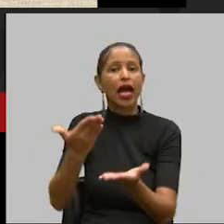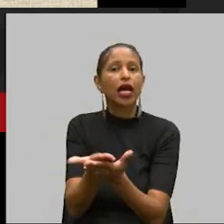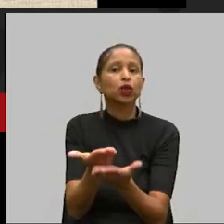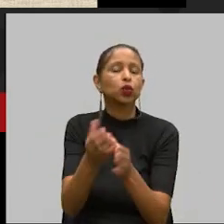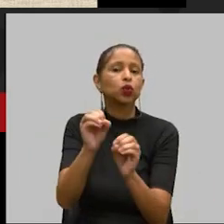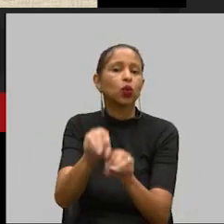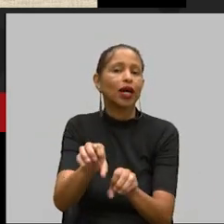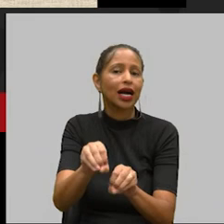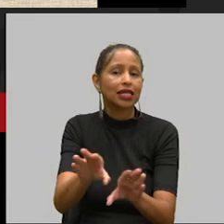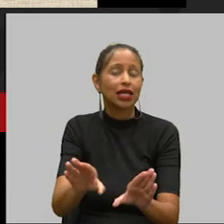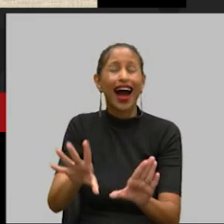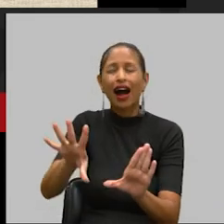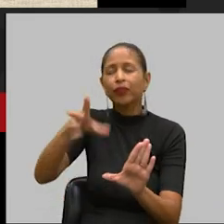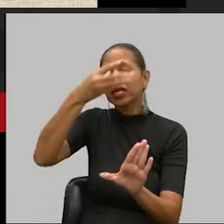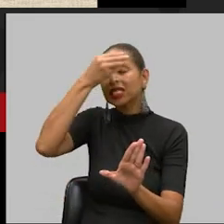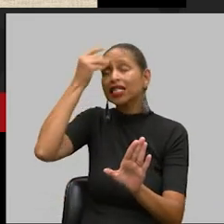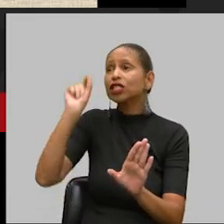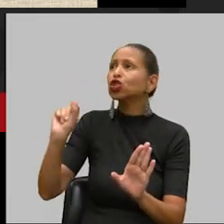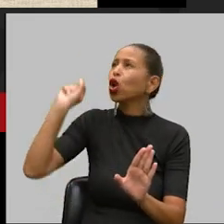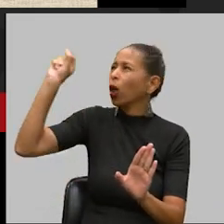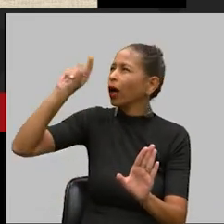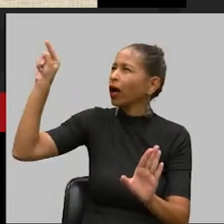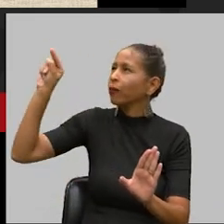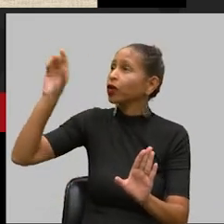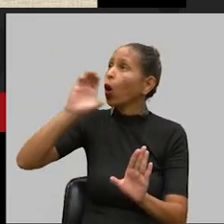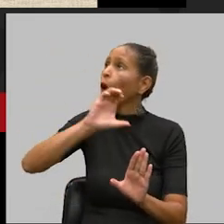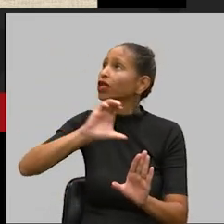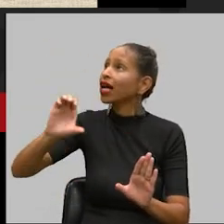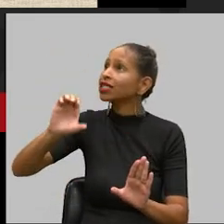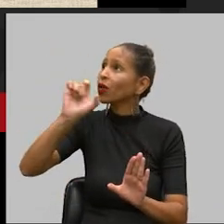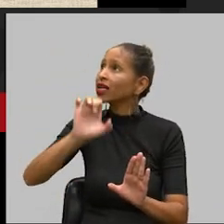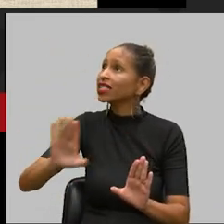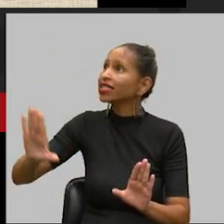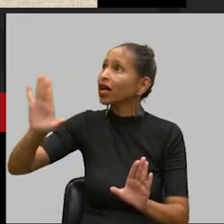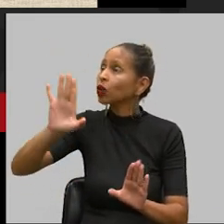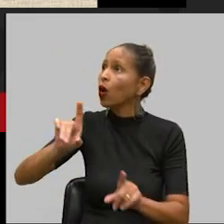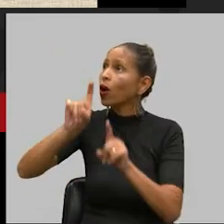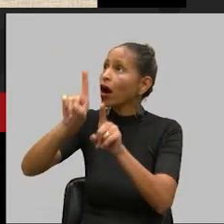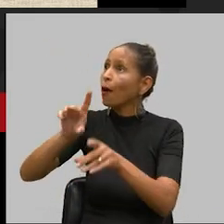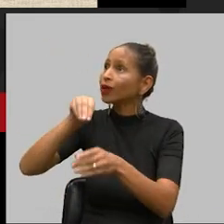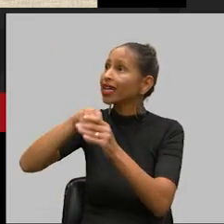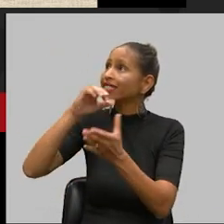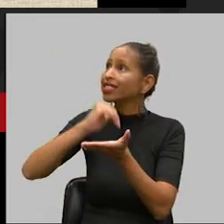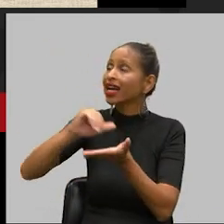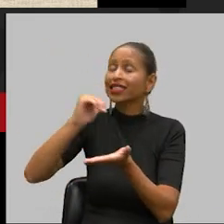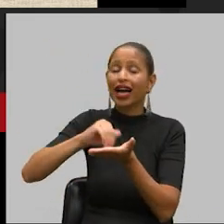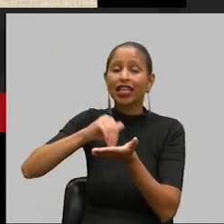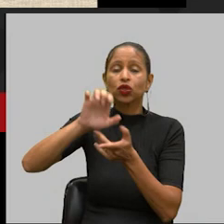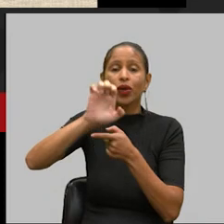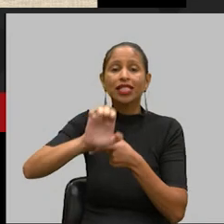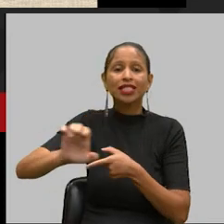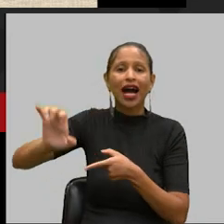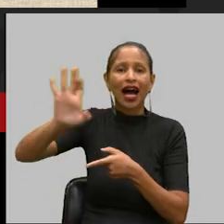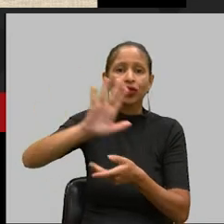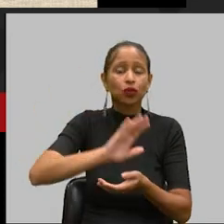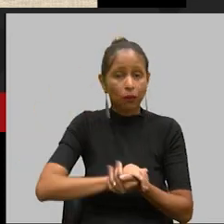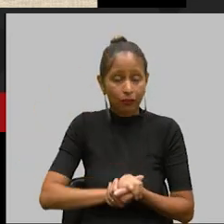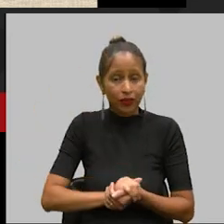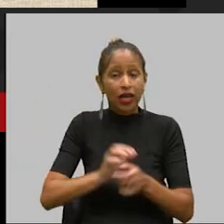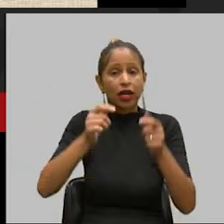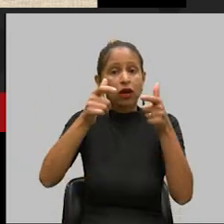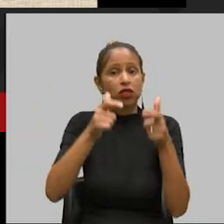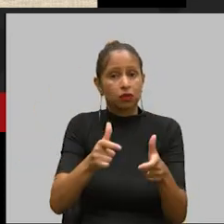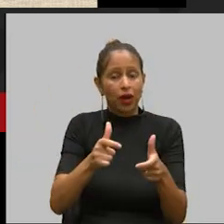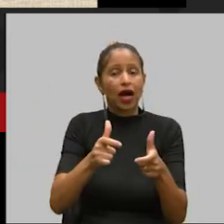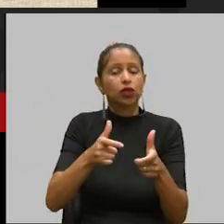eu esqueci de colocar ali mas nós conquistamos a coordenação Estadual da Educação do campo dentro da Secretaria de Estado que é um espaço de